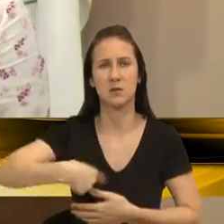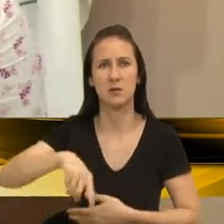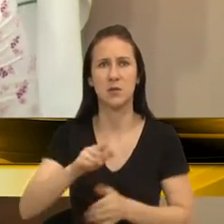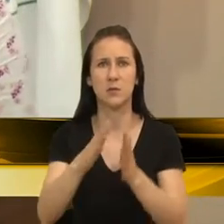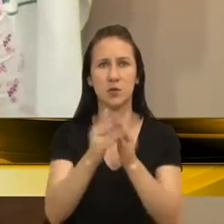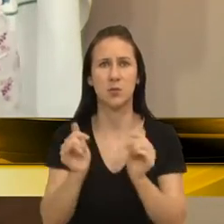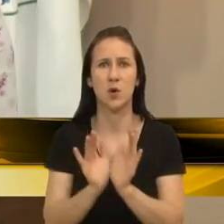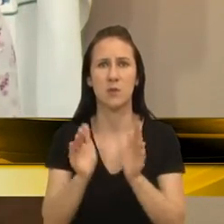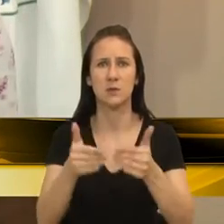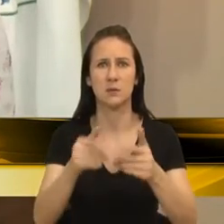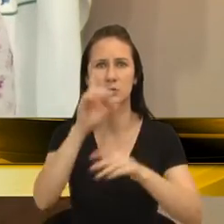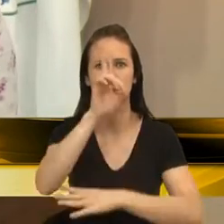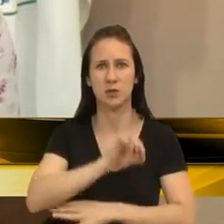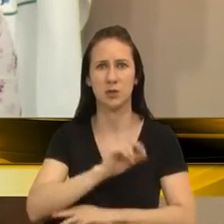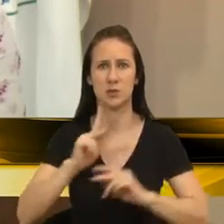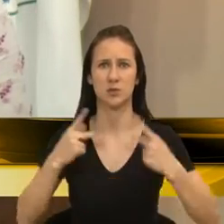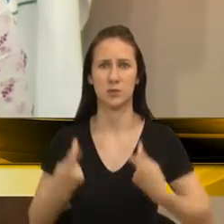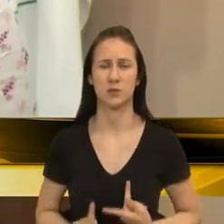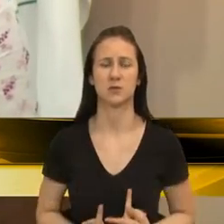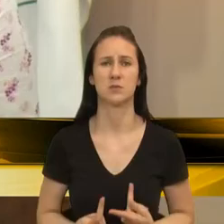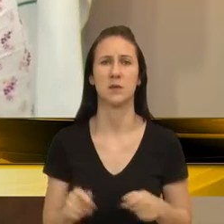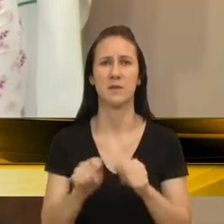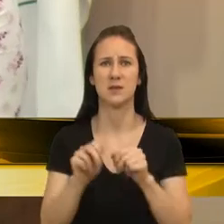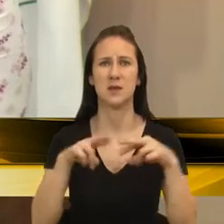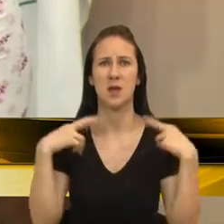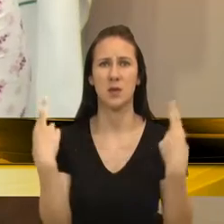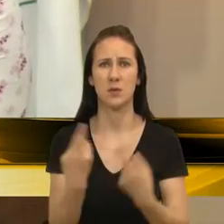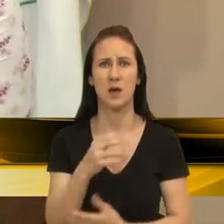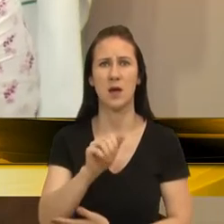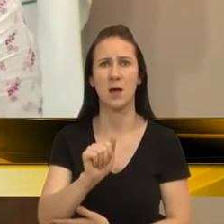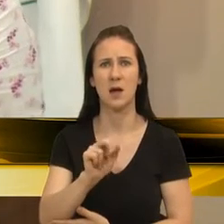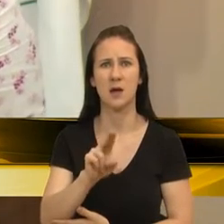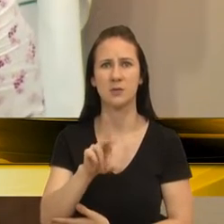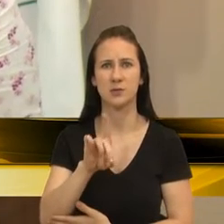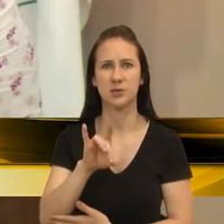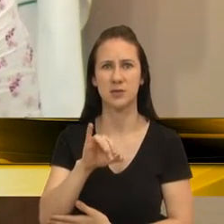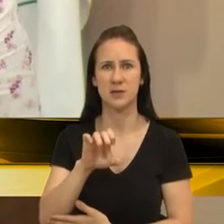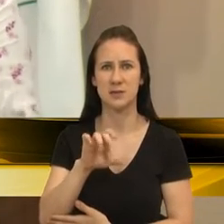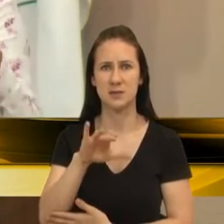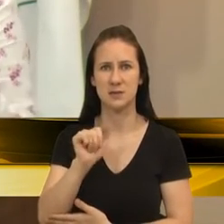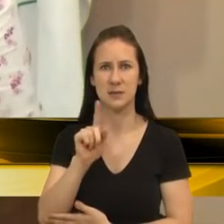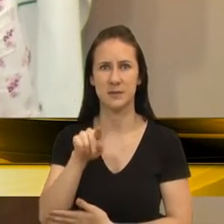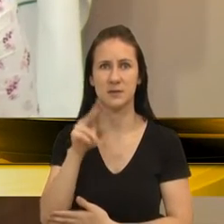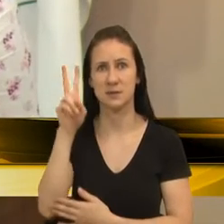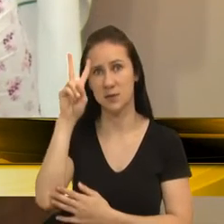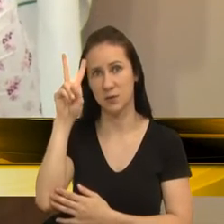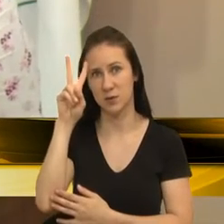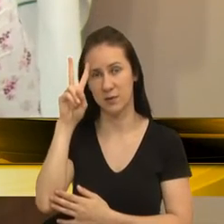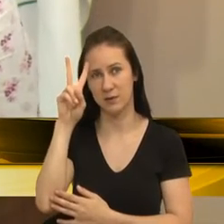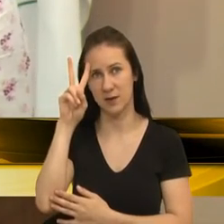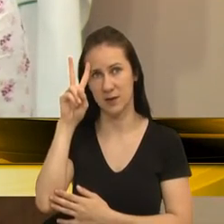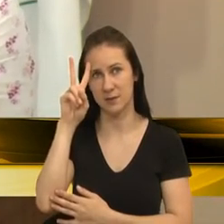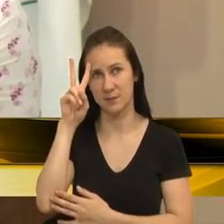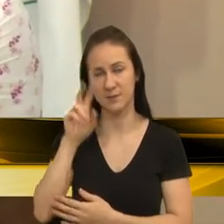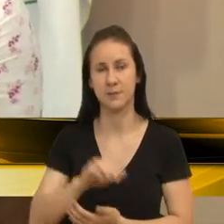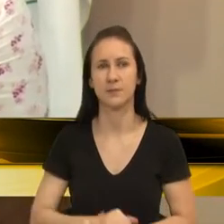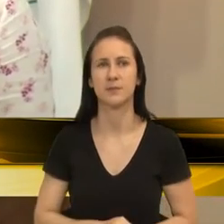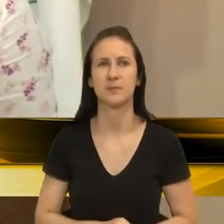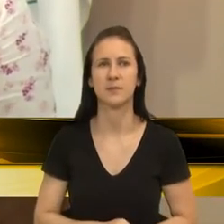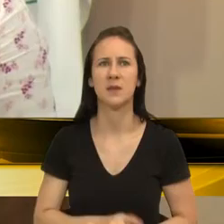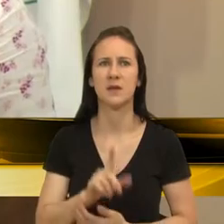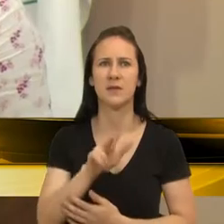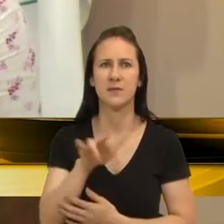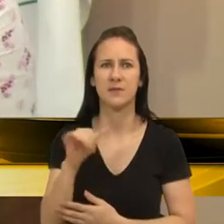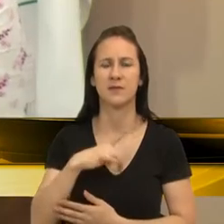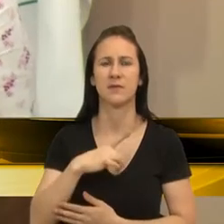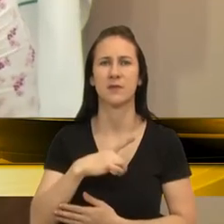realizar uma reunião pública, uma audiência, na próxima segunda-feira, às 14 horas, aqui na sala GNPTF, vai ser realizada, então, essa